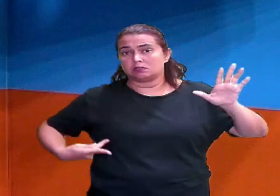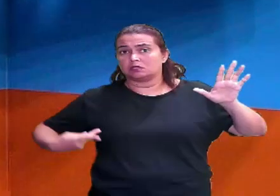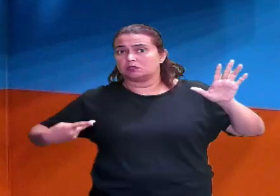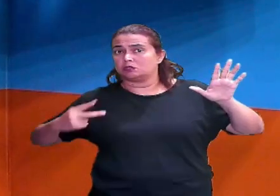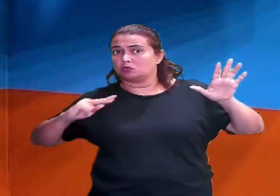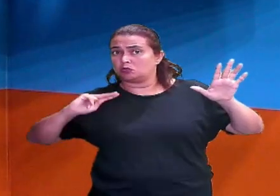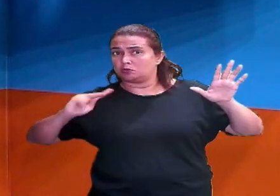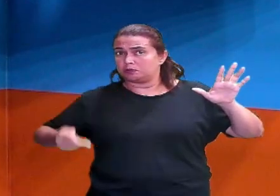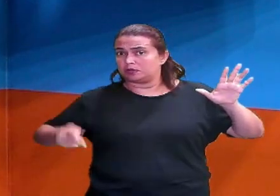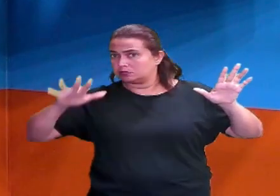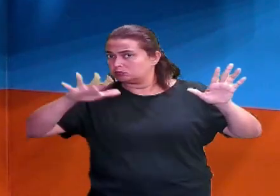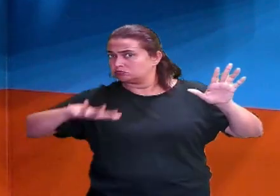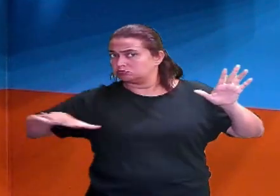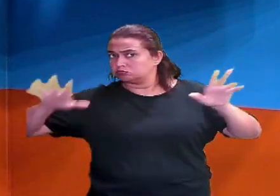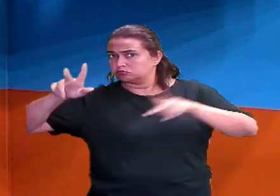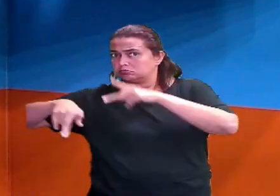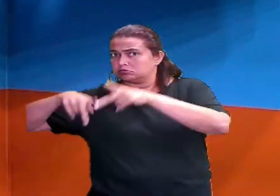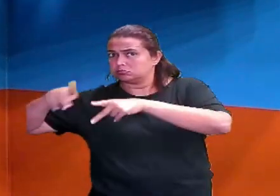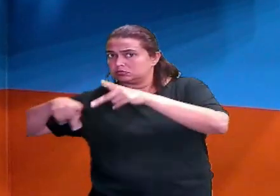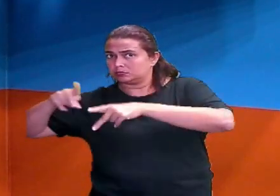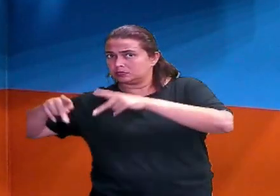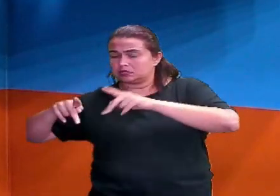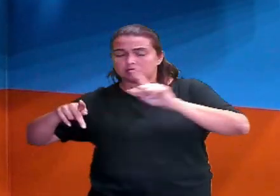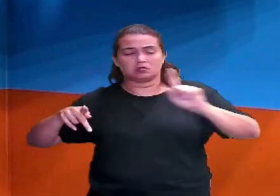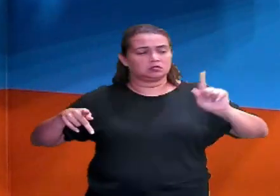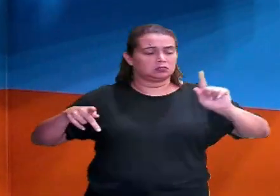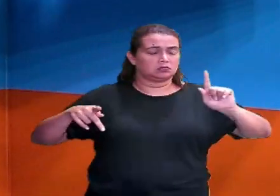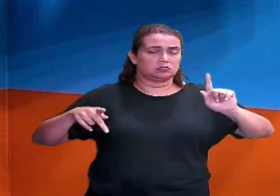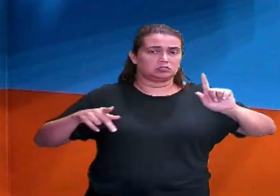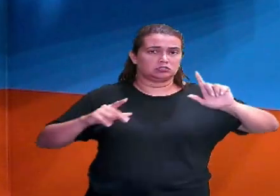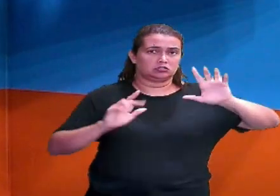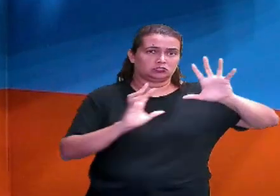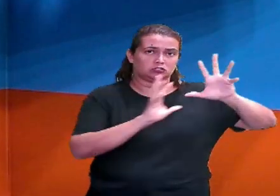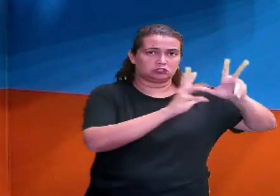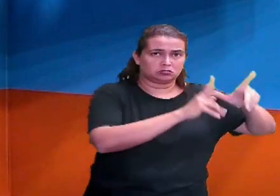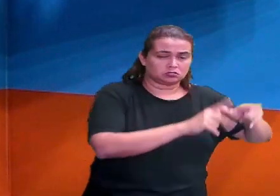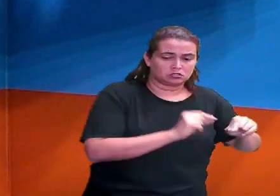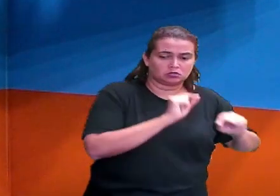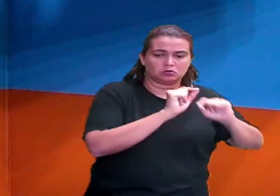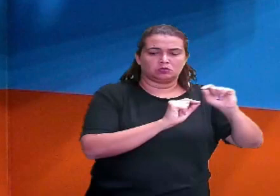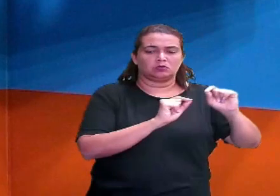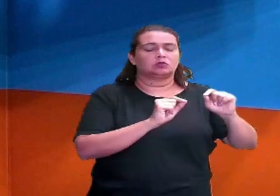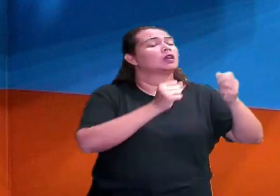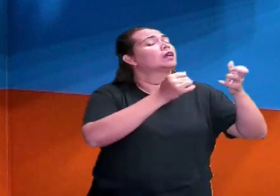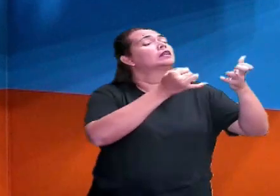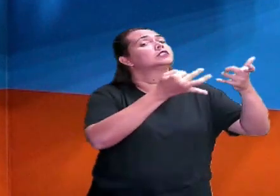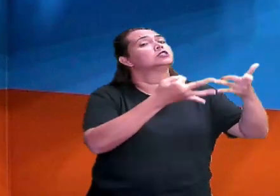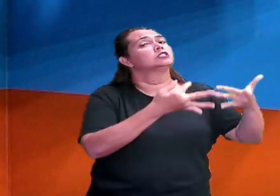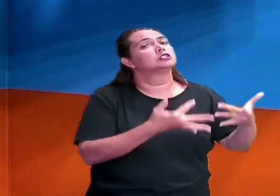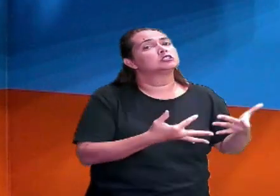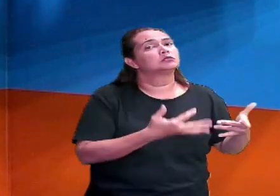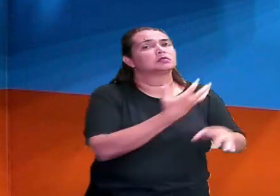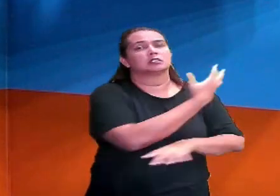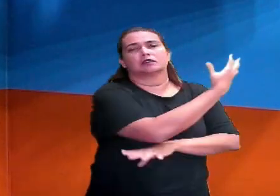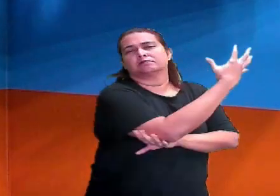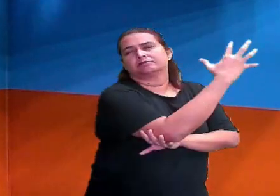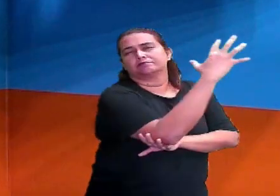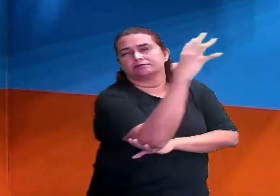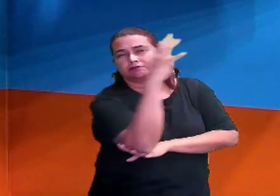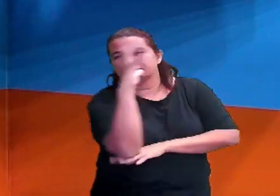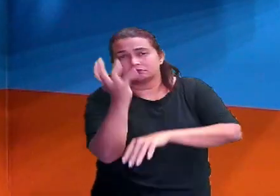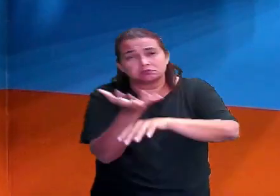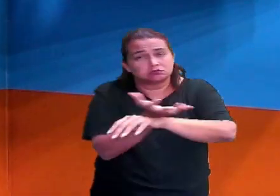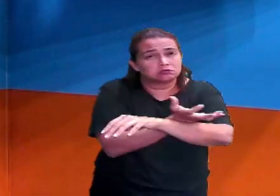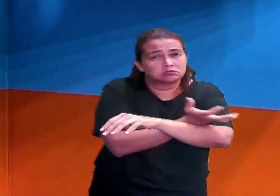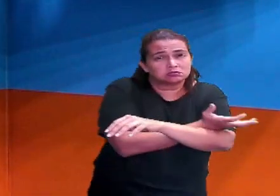aparecendo a população mundial, e esse geografia física, porque fala das vegetações que a gente tem